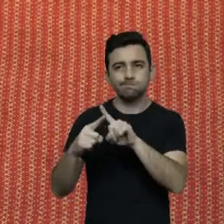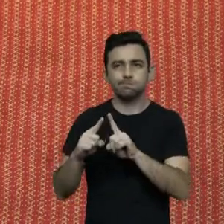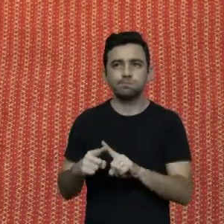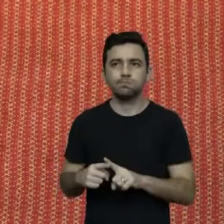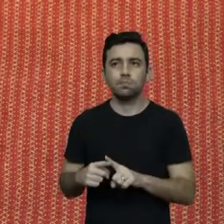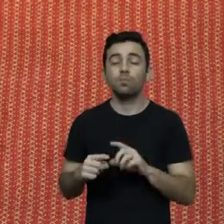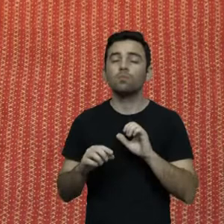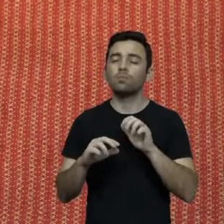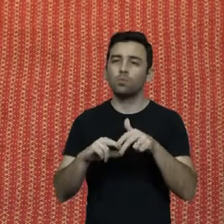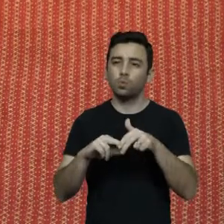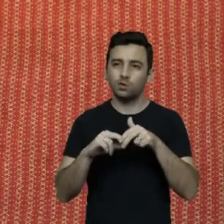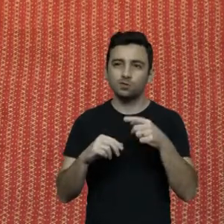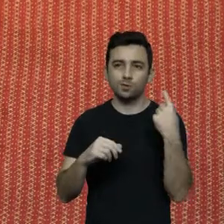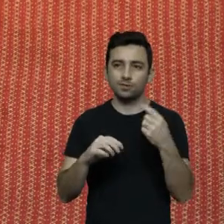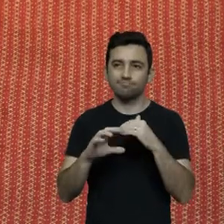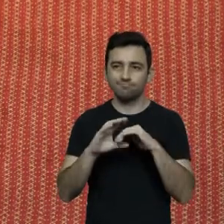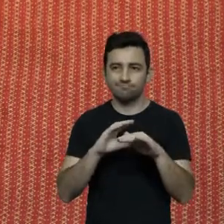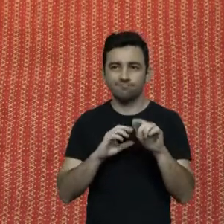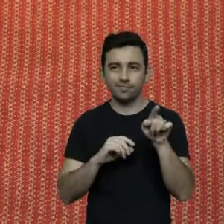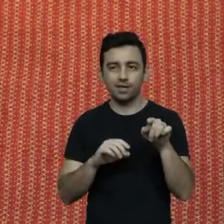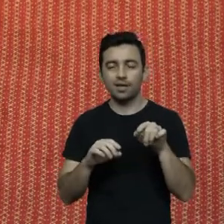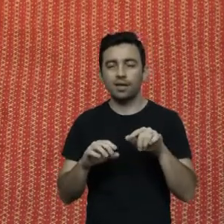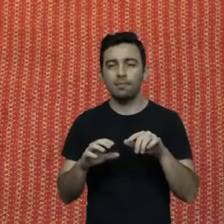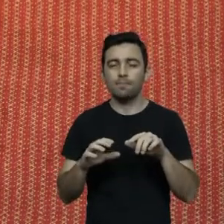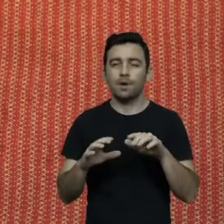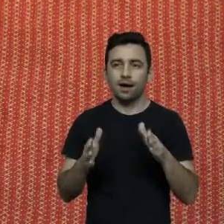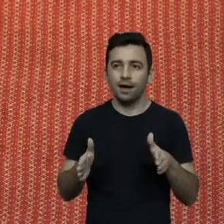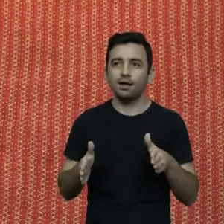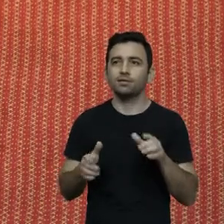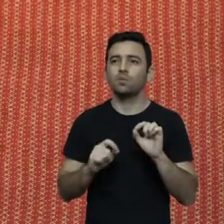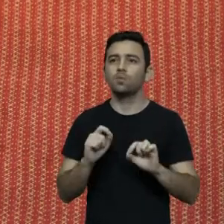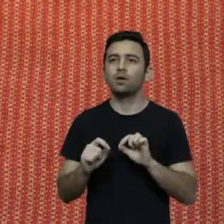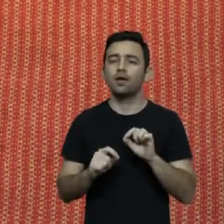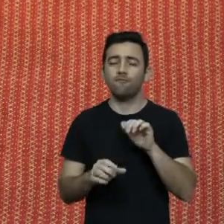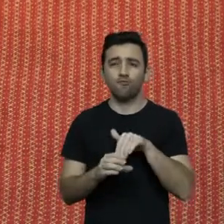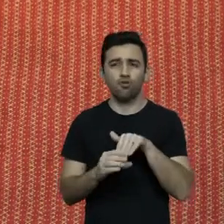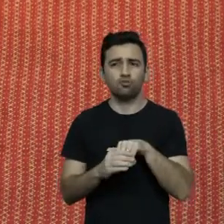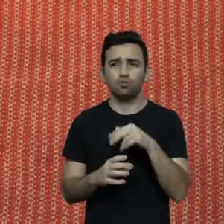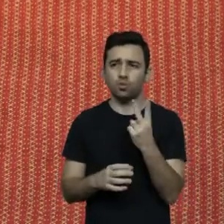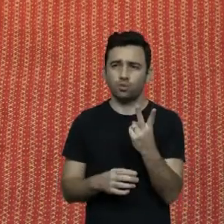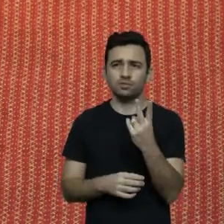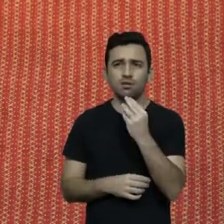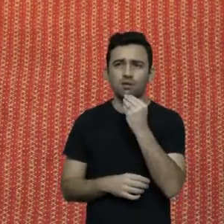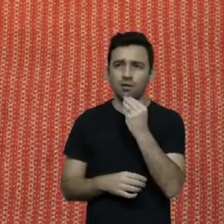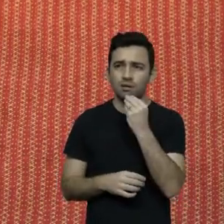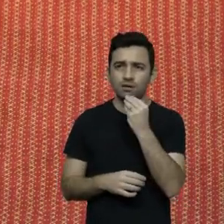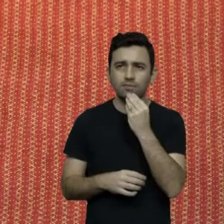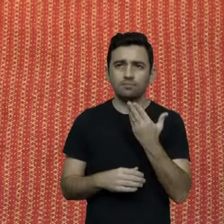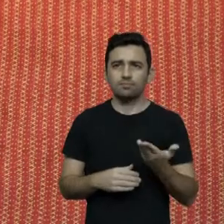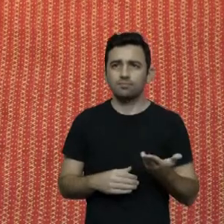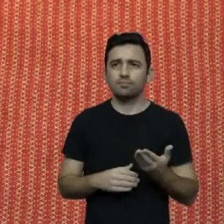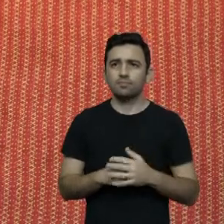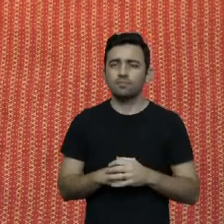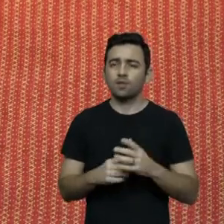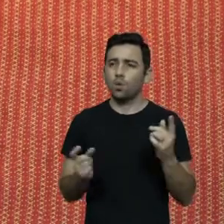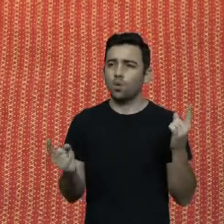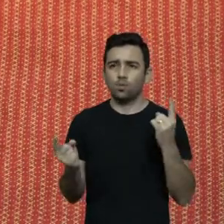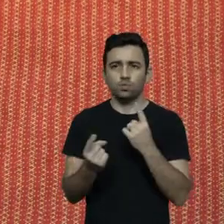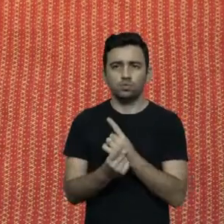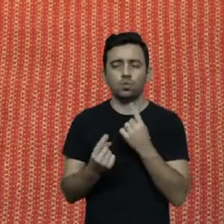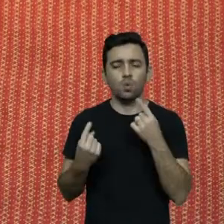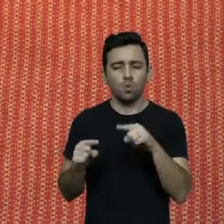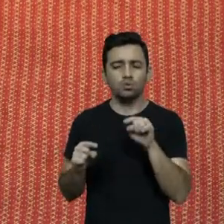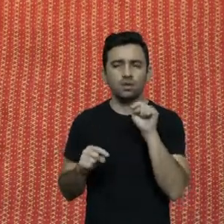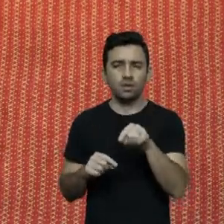o encaminhamento a bancada é o é votar dois Claro é contrário ao